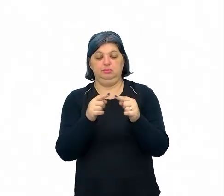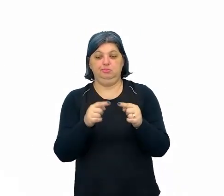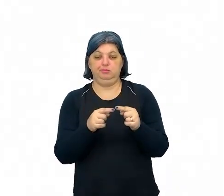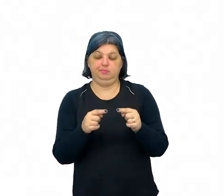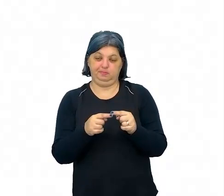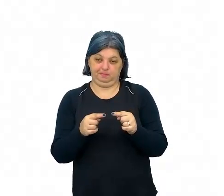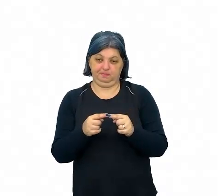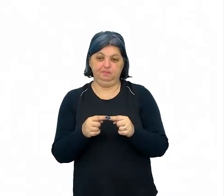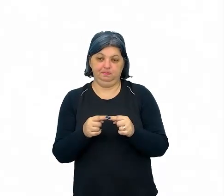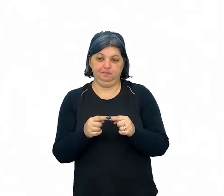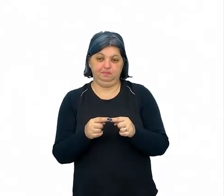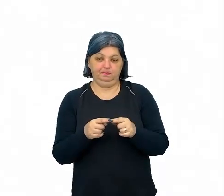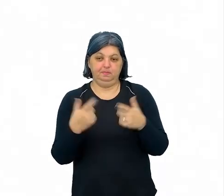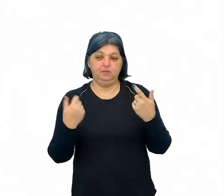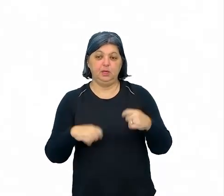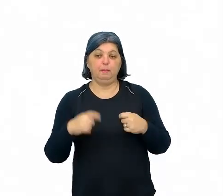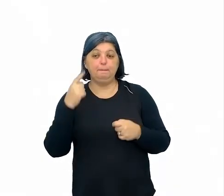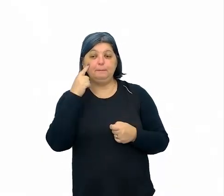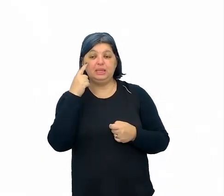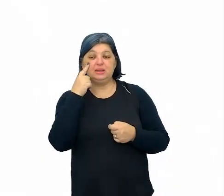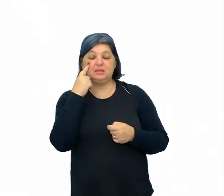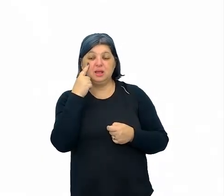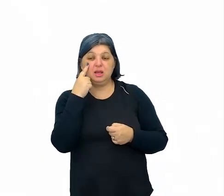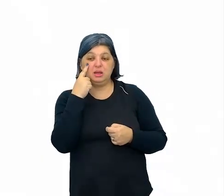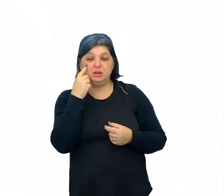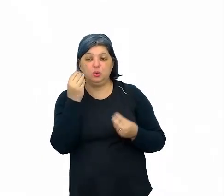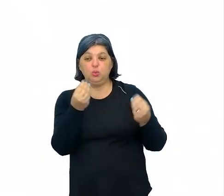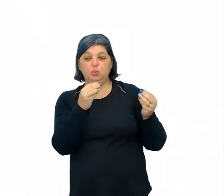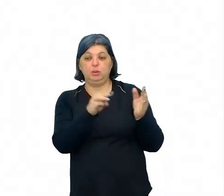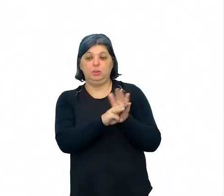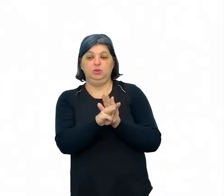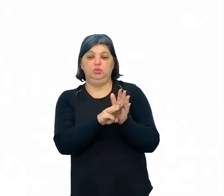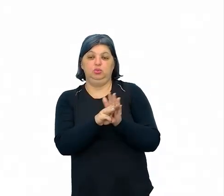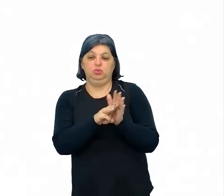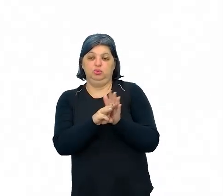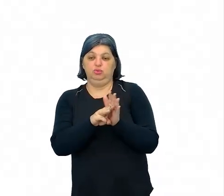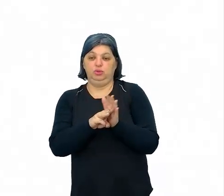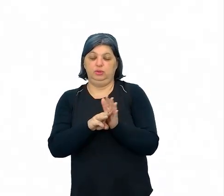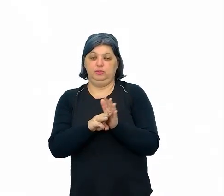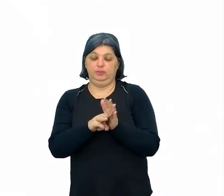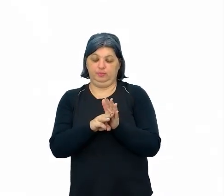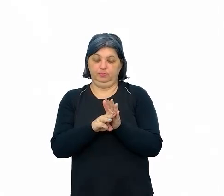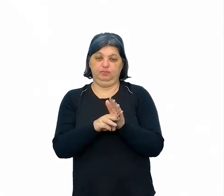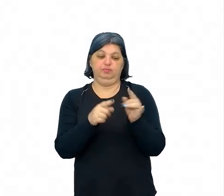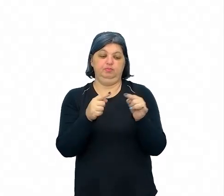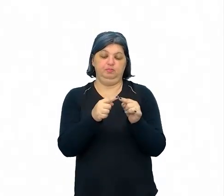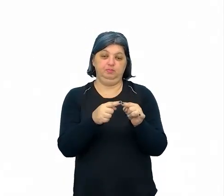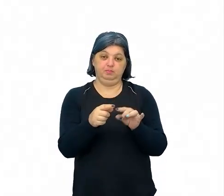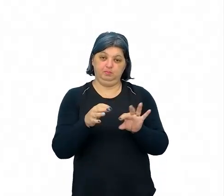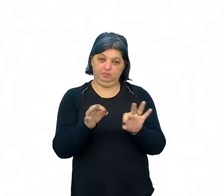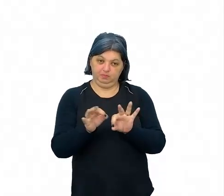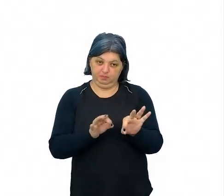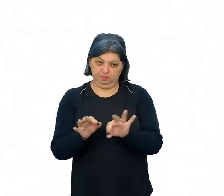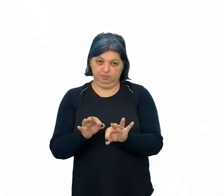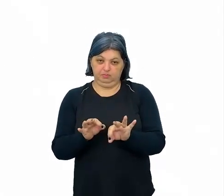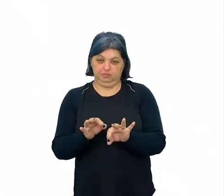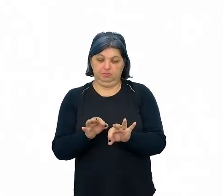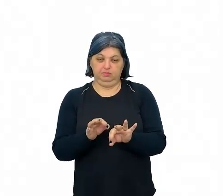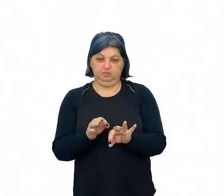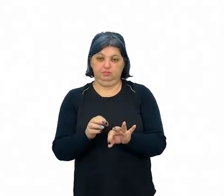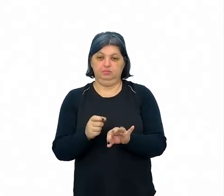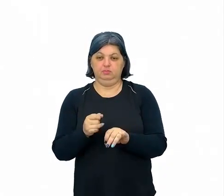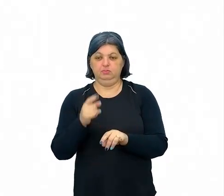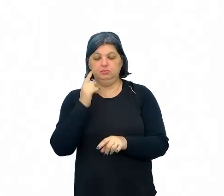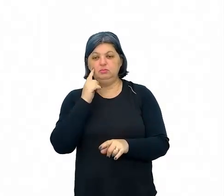com eu preciso pensar se essa metodologia, né, de acordo com o que eu estou preparando, se ela vai ser